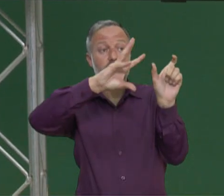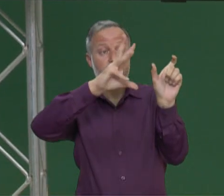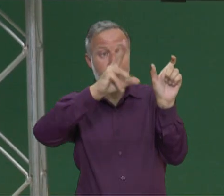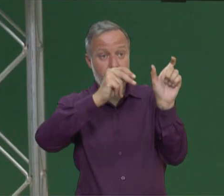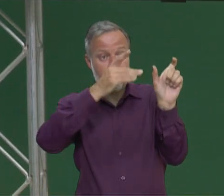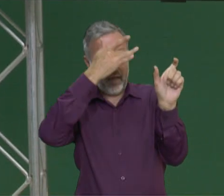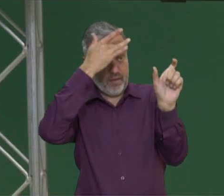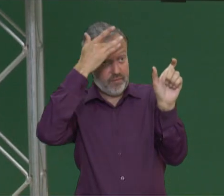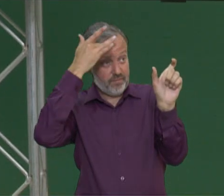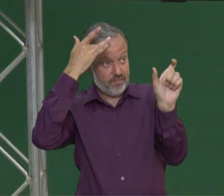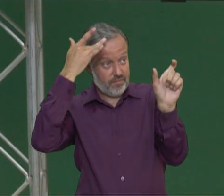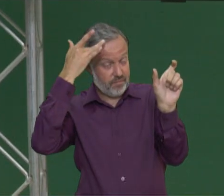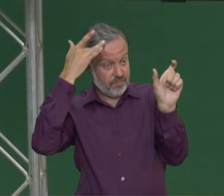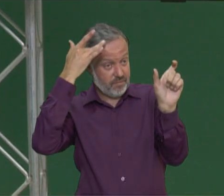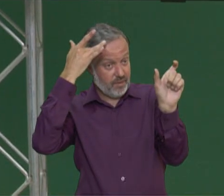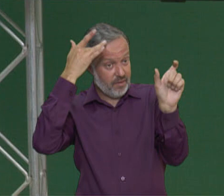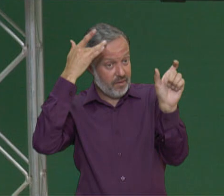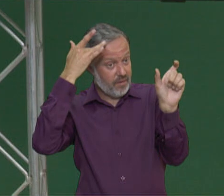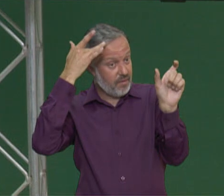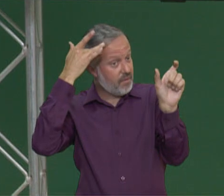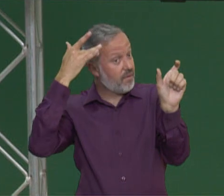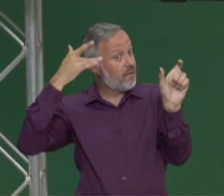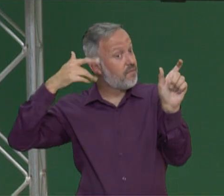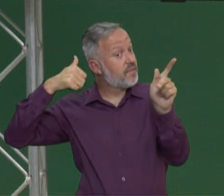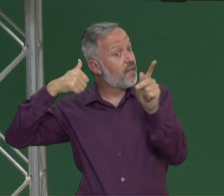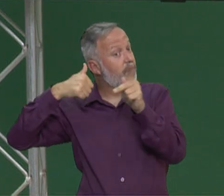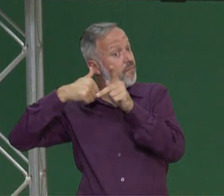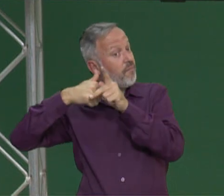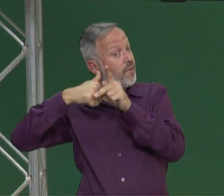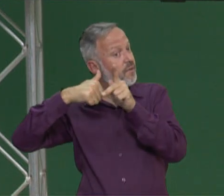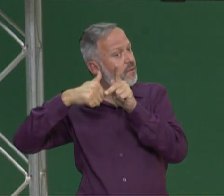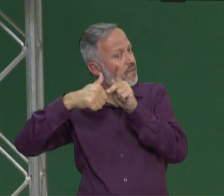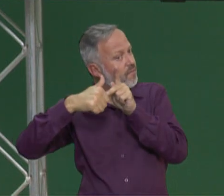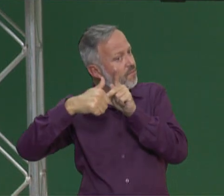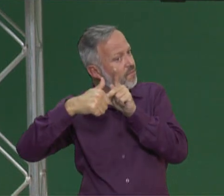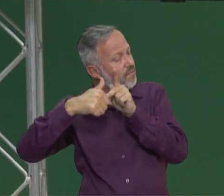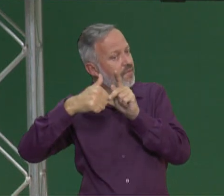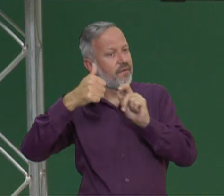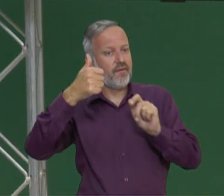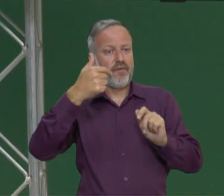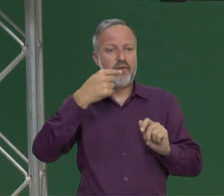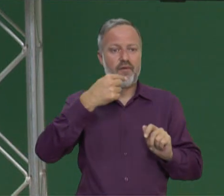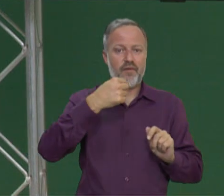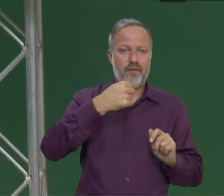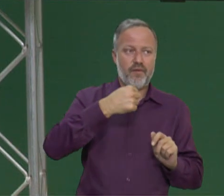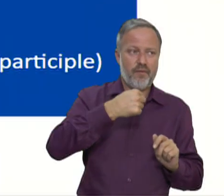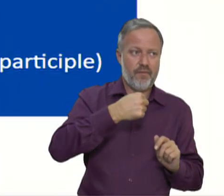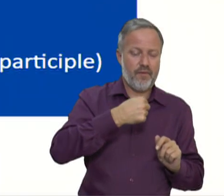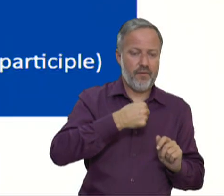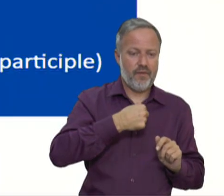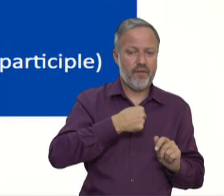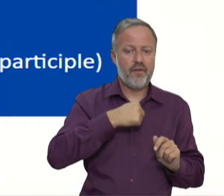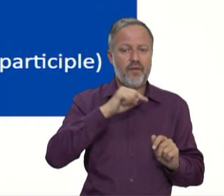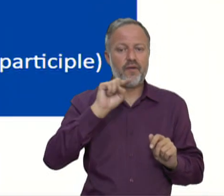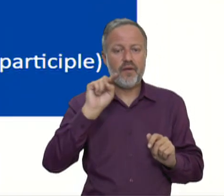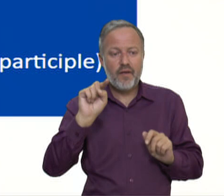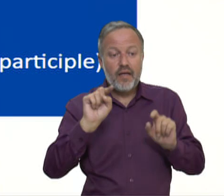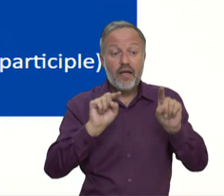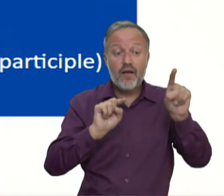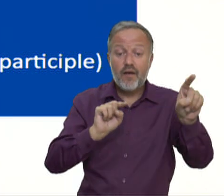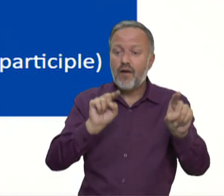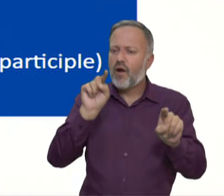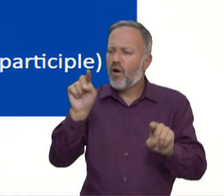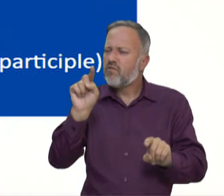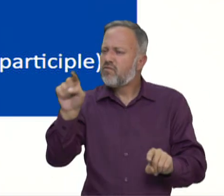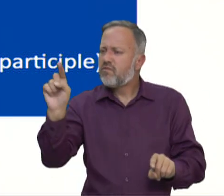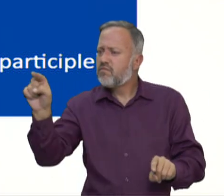personal pronouns, os pronomes pessoais. I, eu, you, você ou